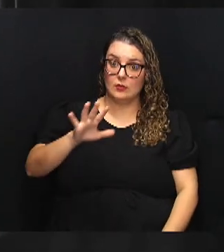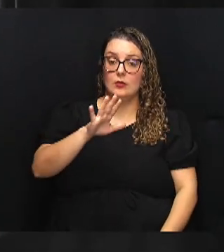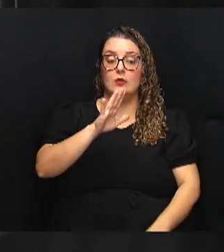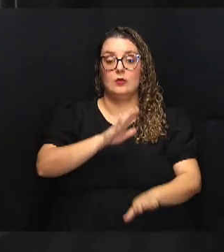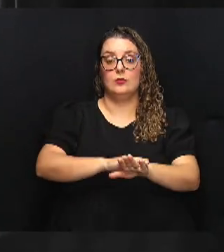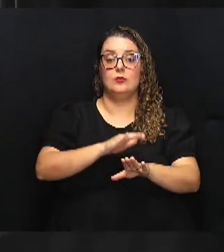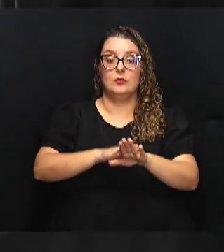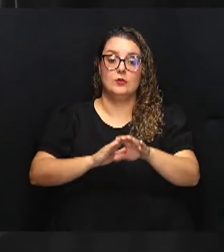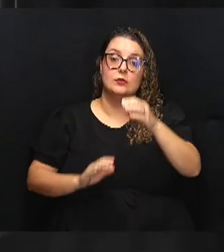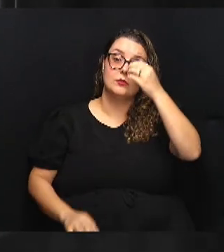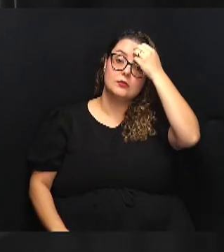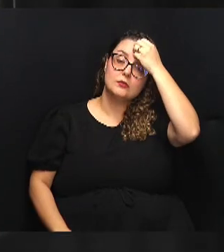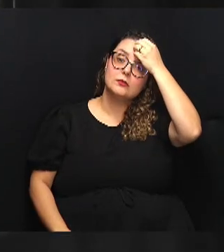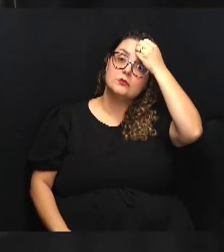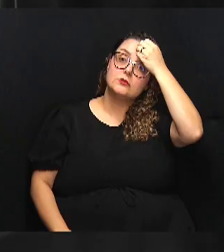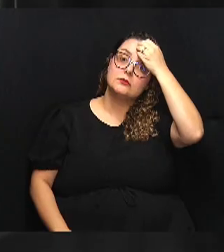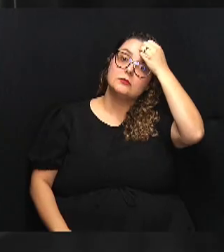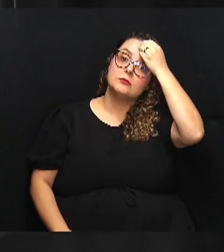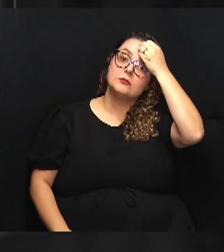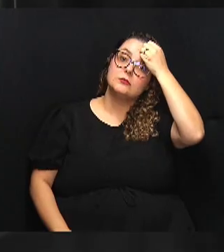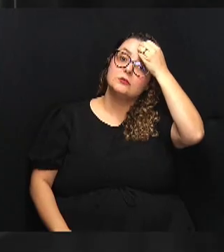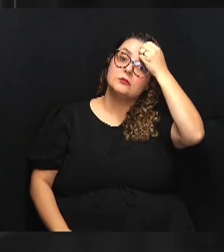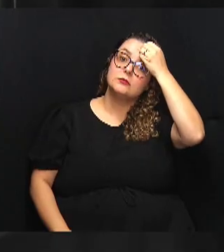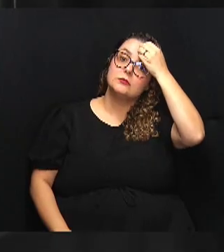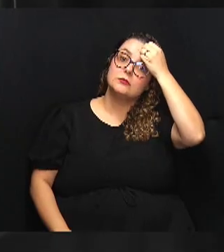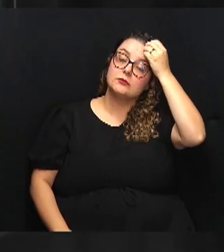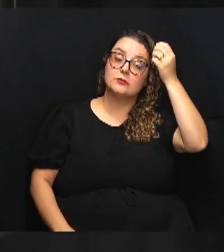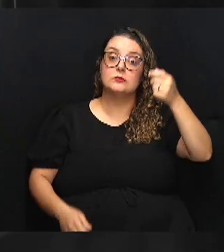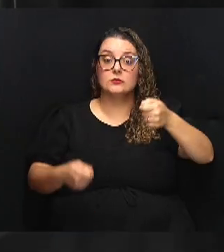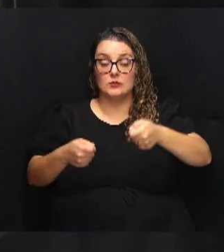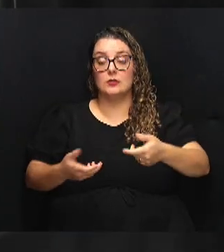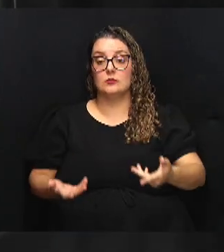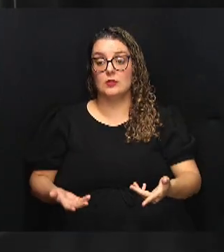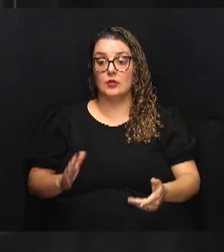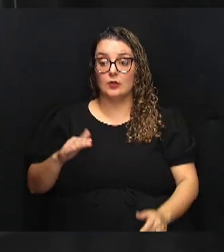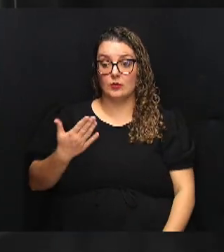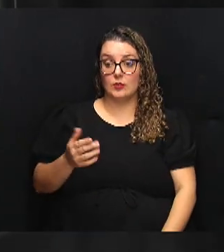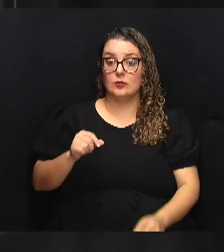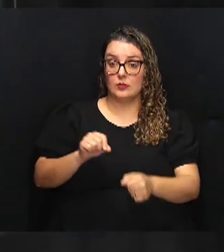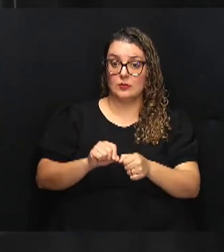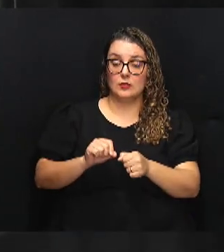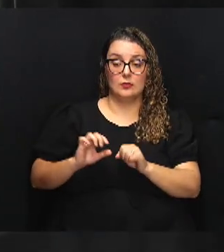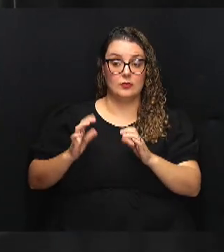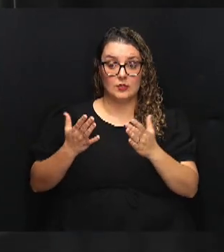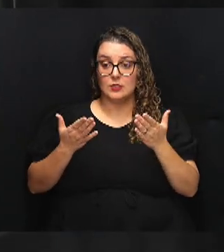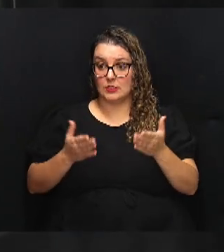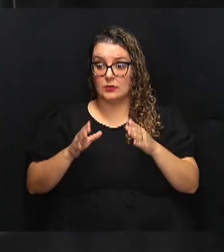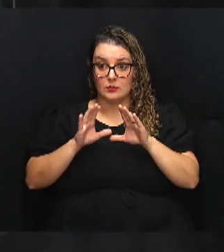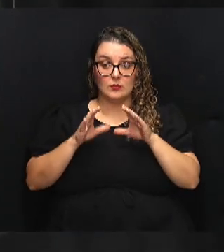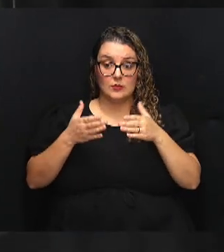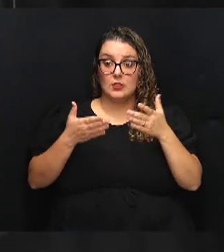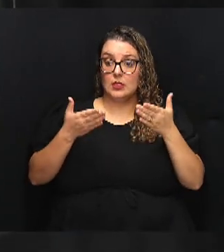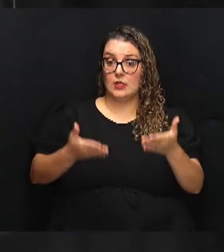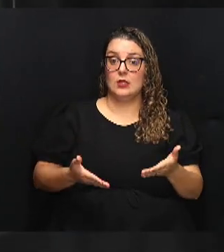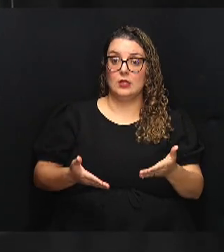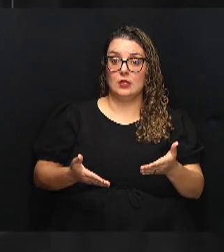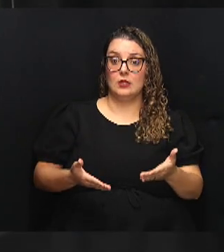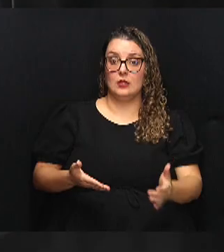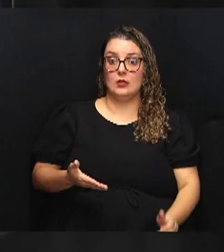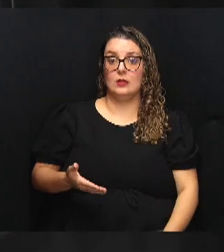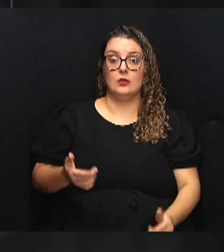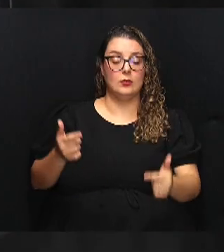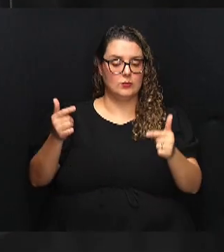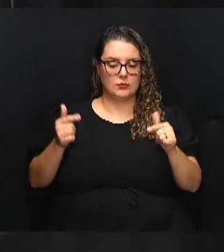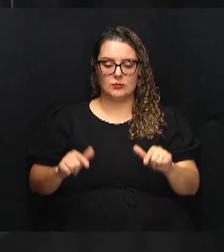agir de forma firme, né? Porque assim, quando você vai fazer um evento desse, uma conferência desse, o